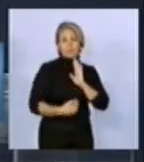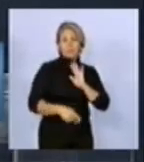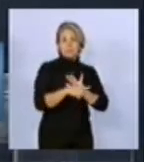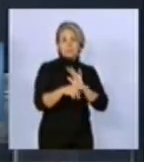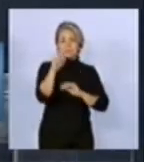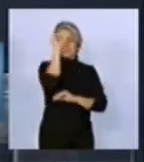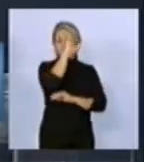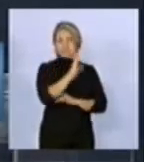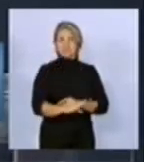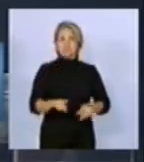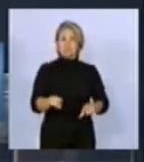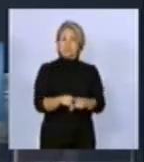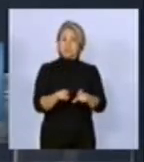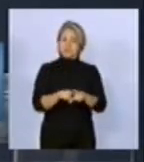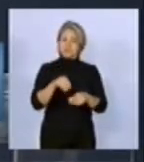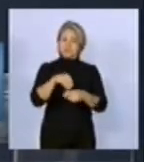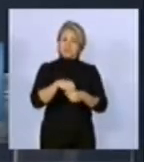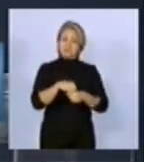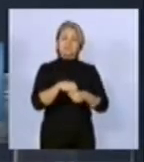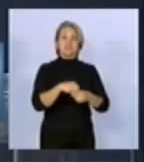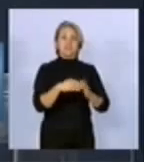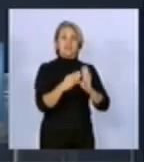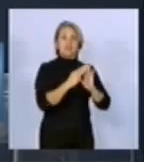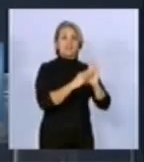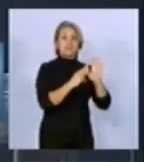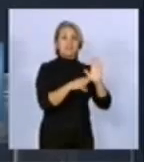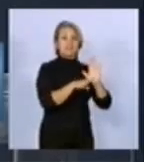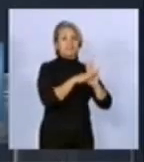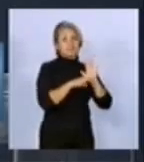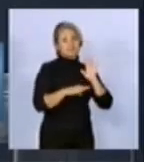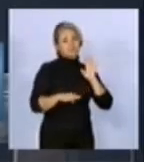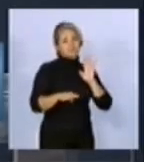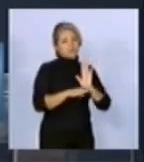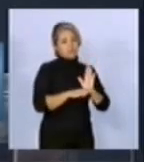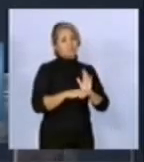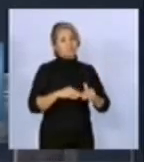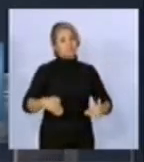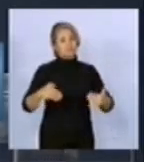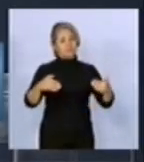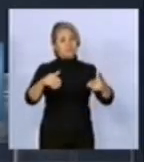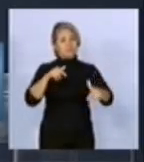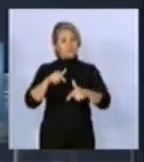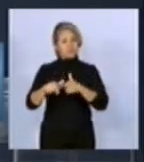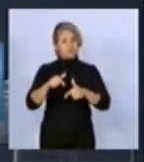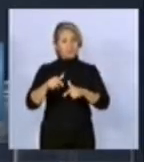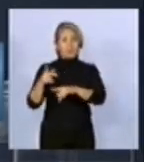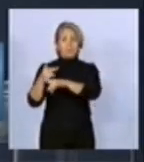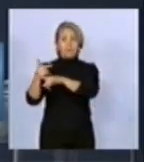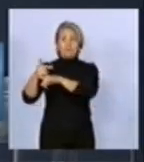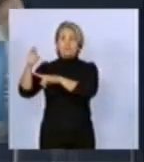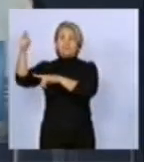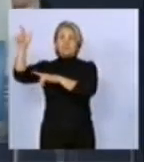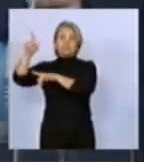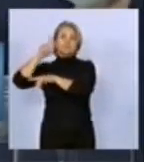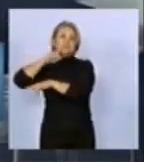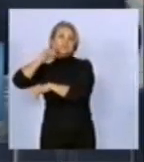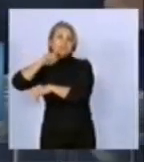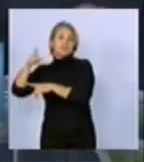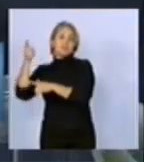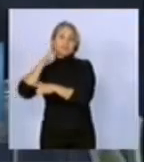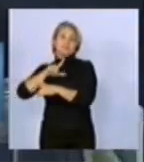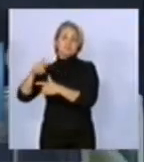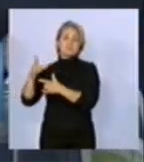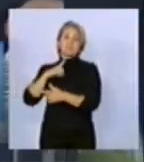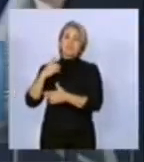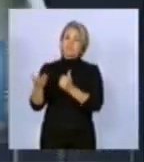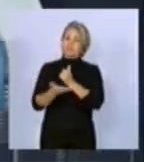normas do Ministério do Trabalho nós buscamos uma referência na conferência americana que é a base técnica para esse resultado já a